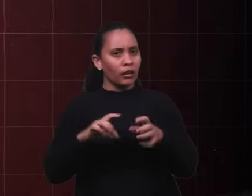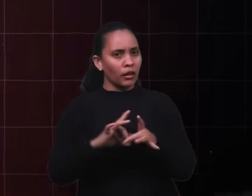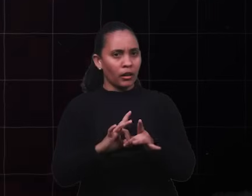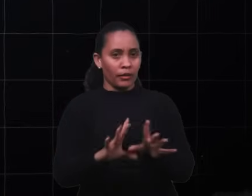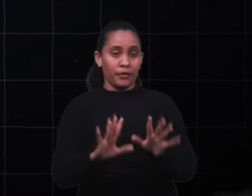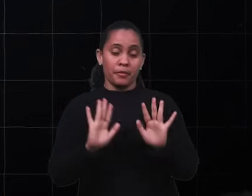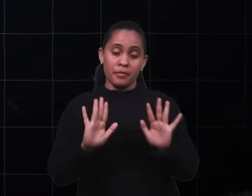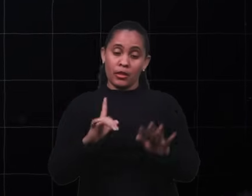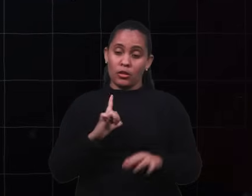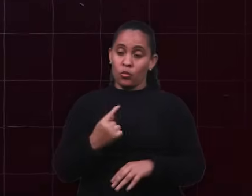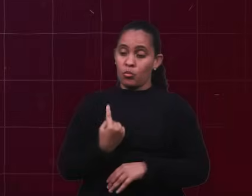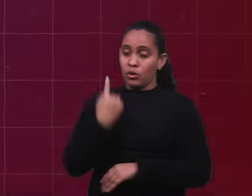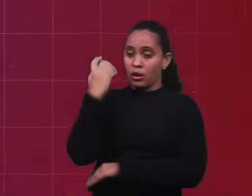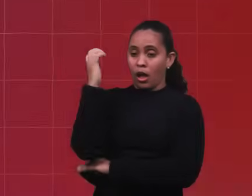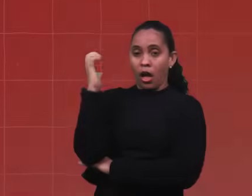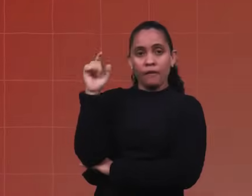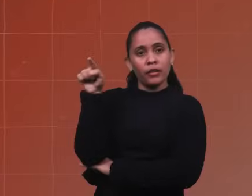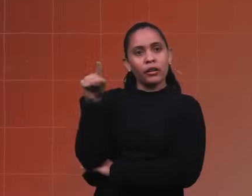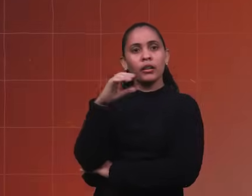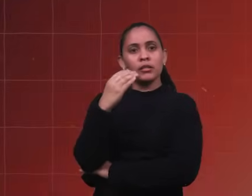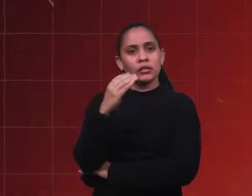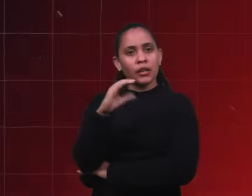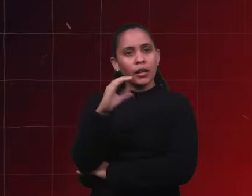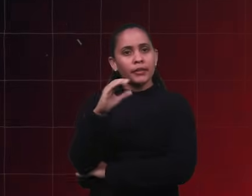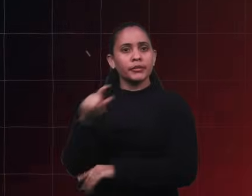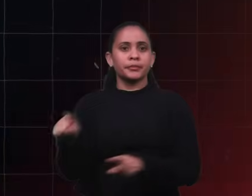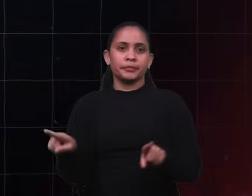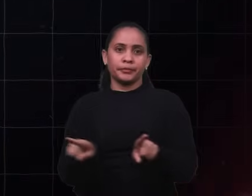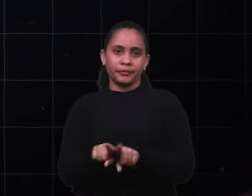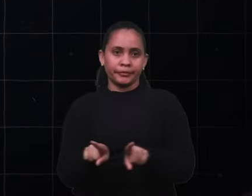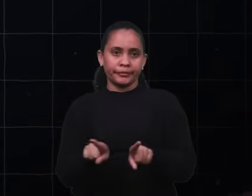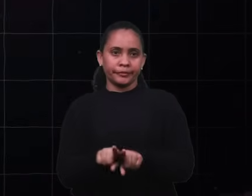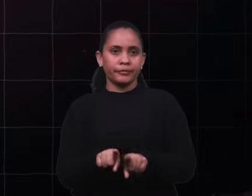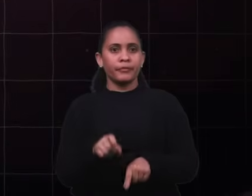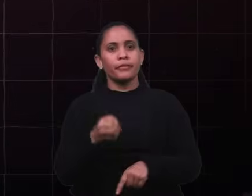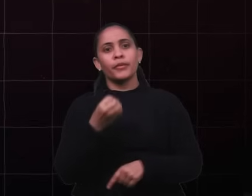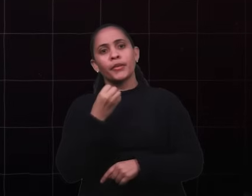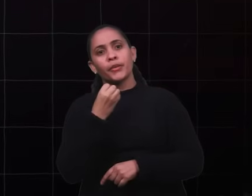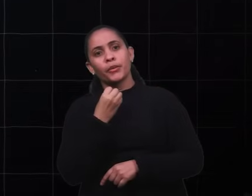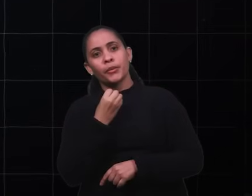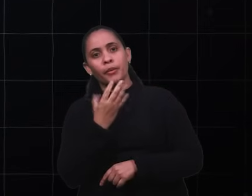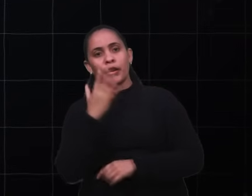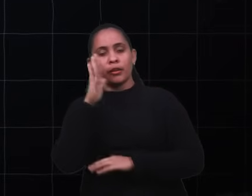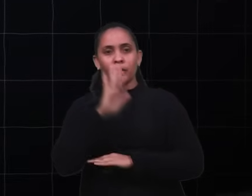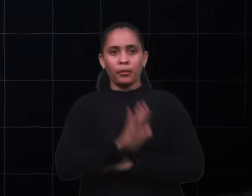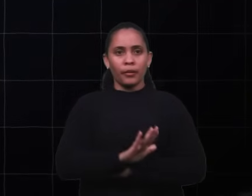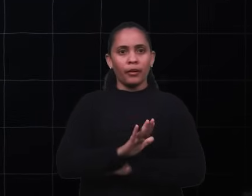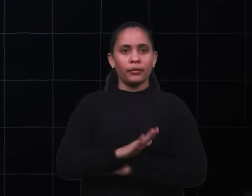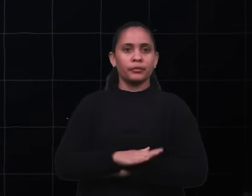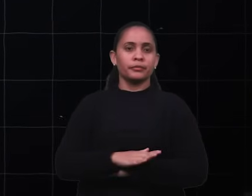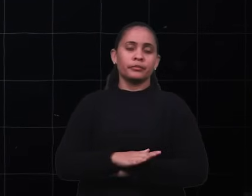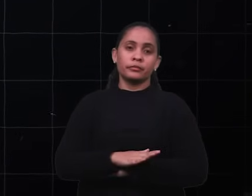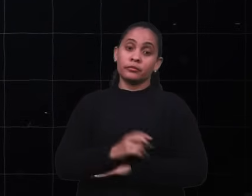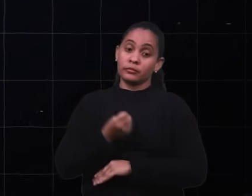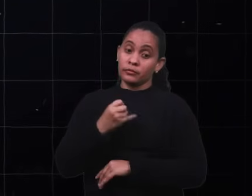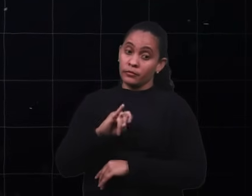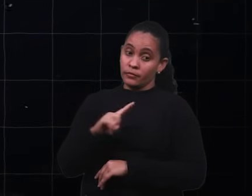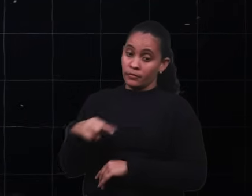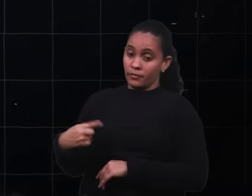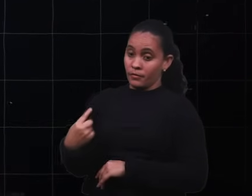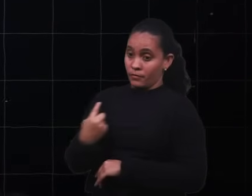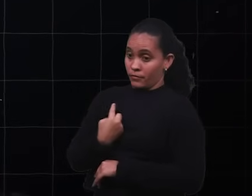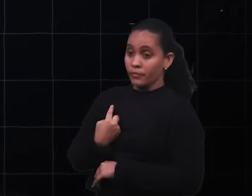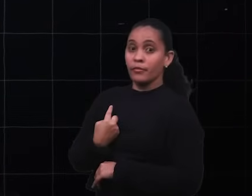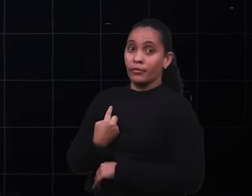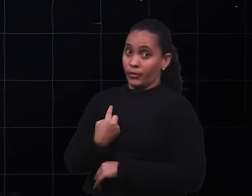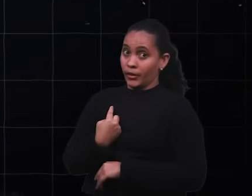tem uma árvore, que é a árvore da ciência, do bem e do mal, essa você não comerá. E o Senhor disse a consequência, ó, se vocês